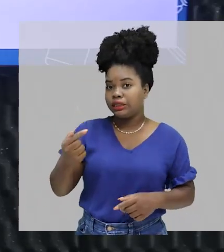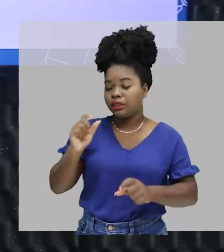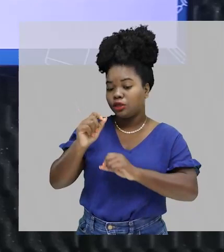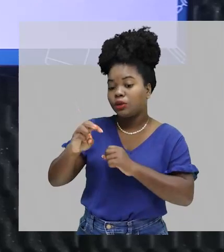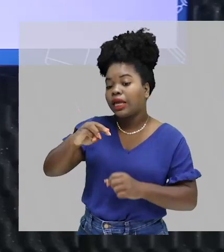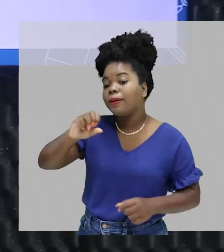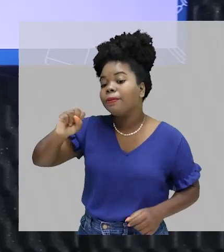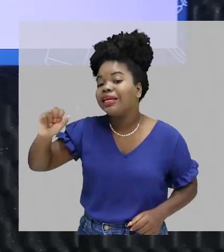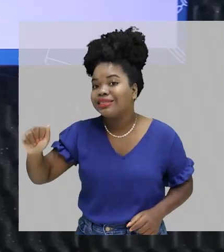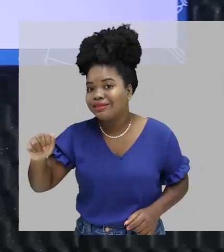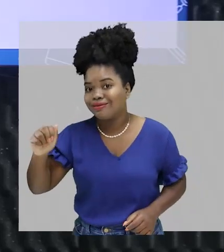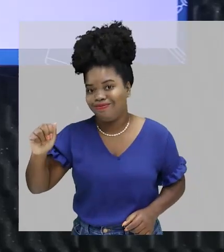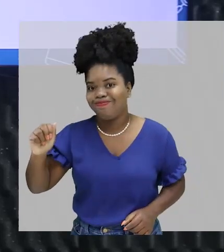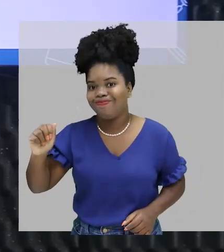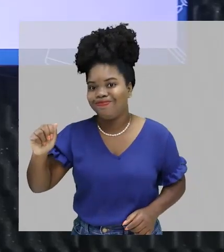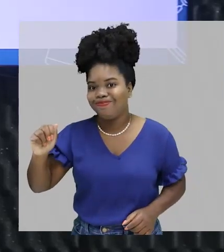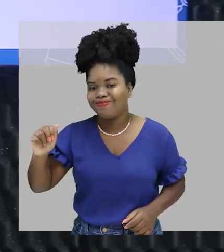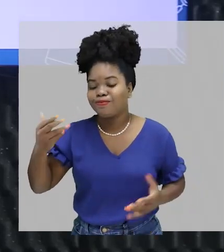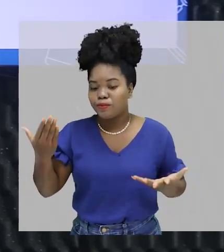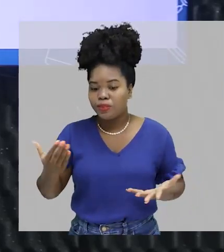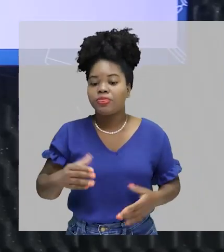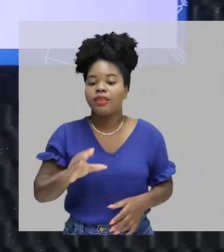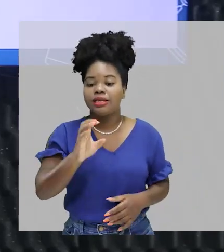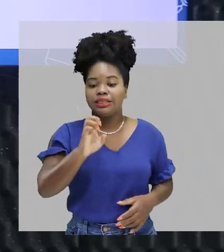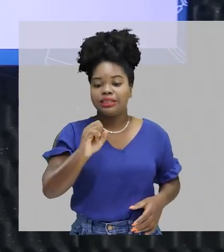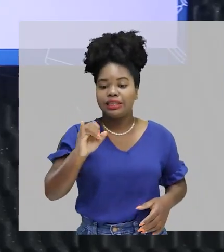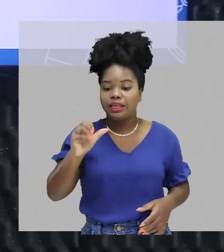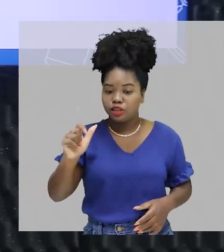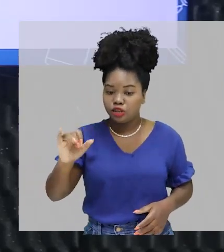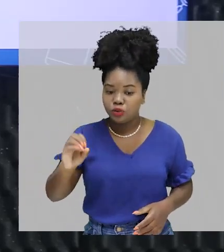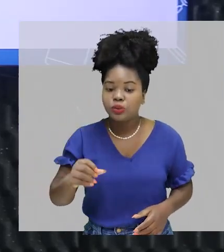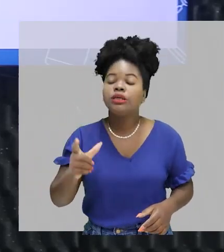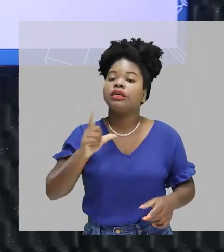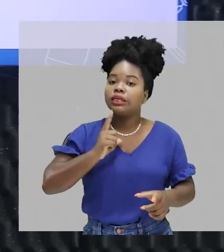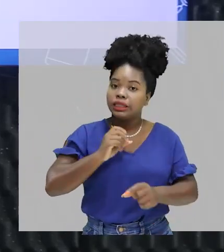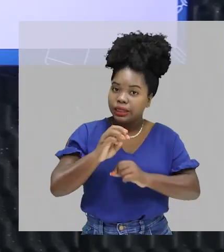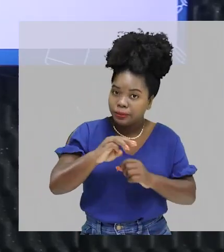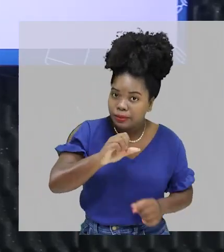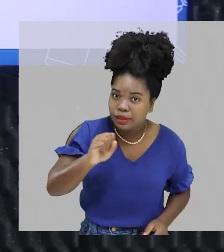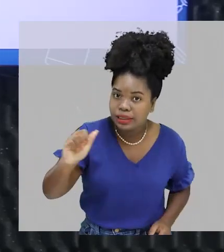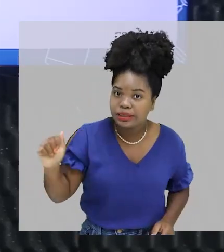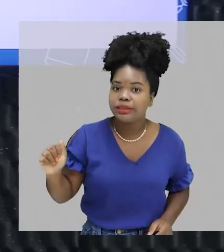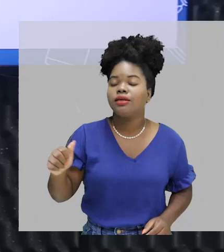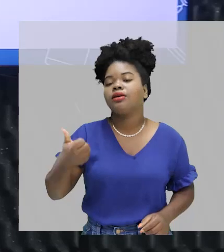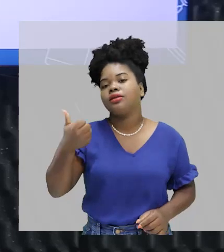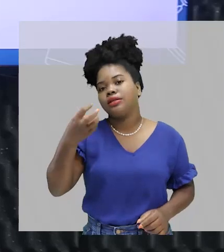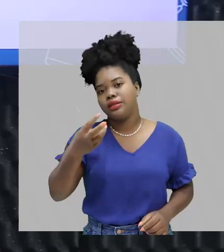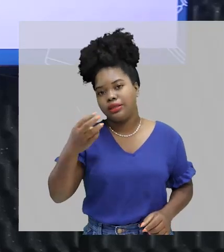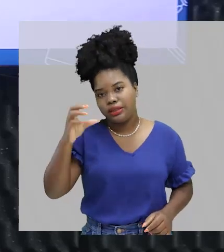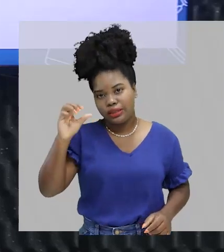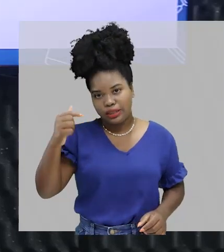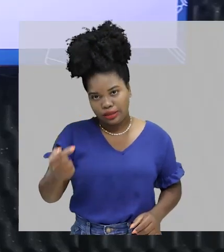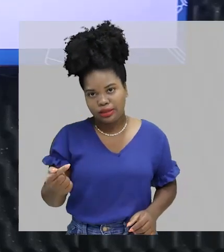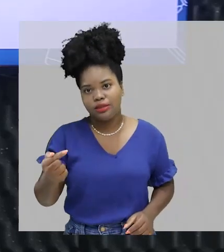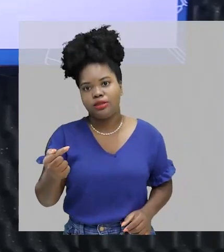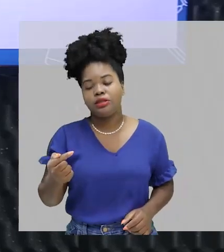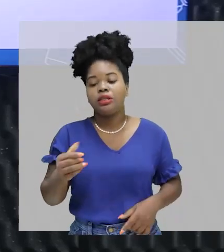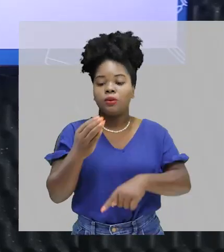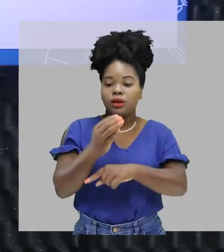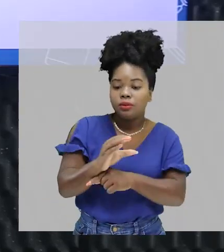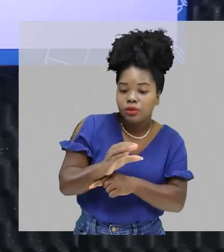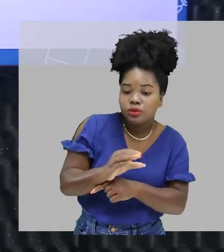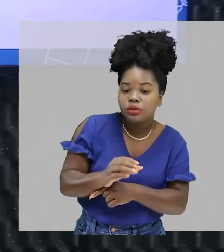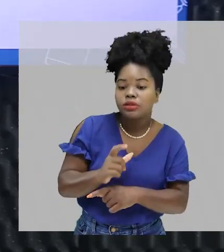daquele isótopo. Então, é o césio que tem massa, certo, igual a 137. No caso do